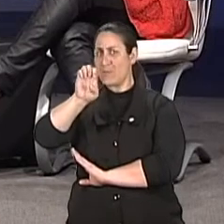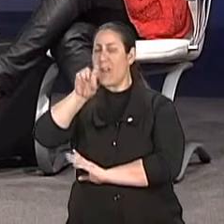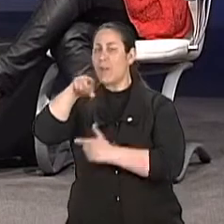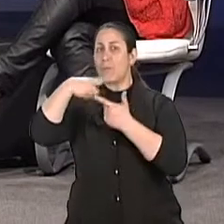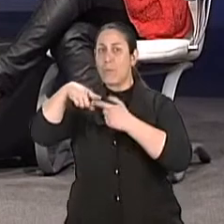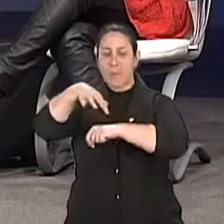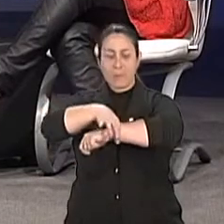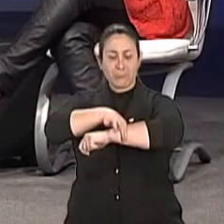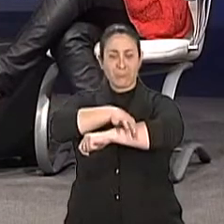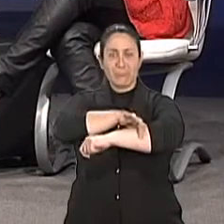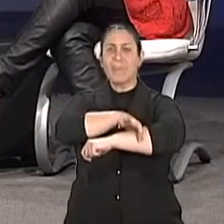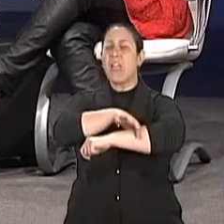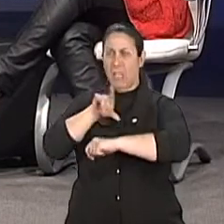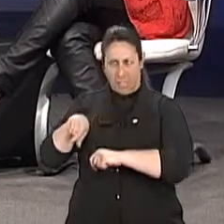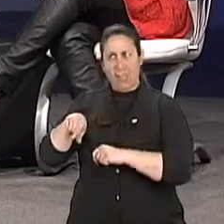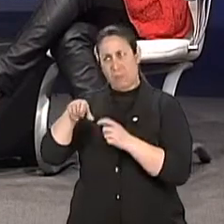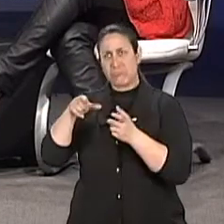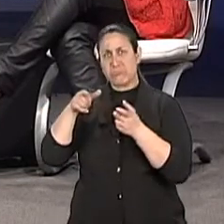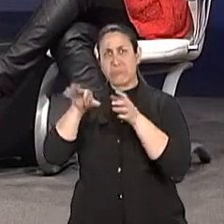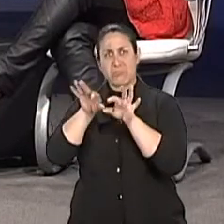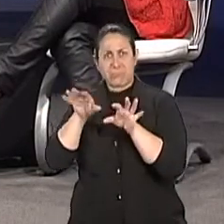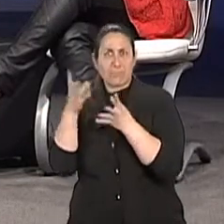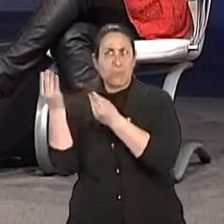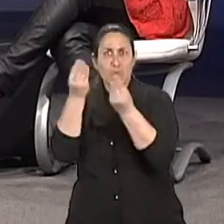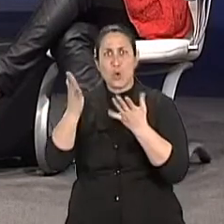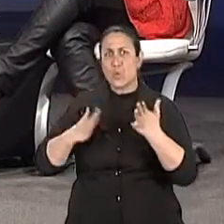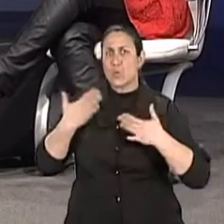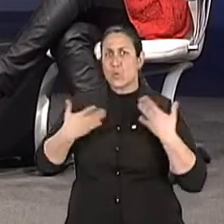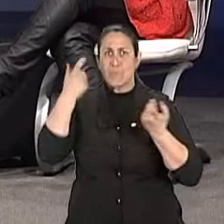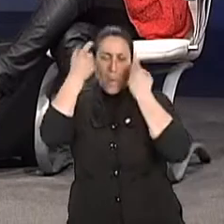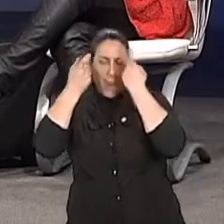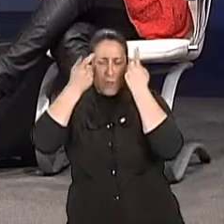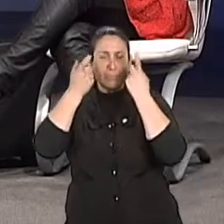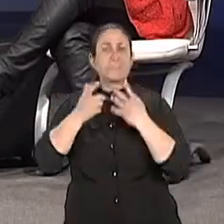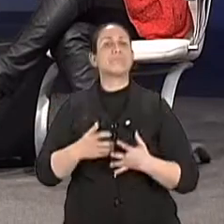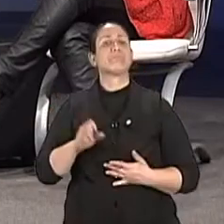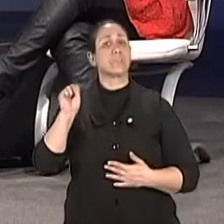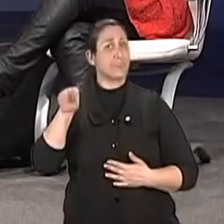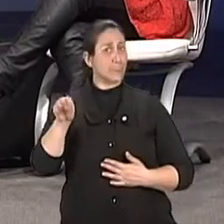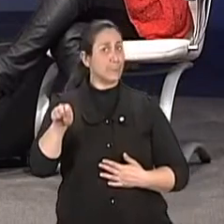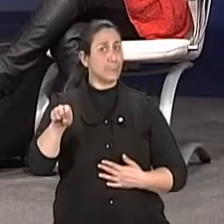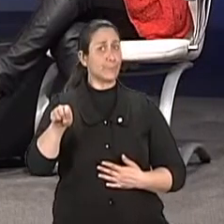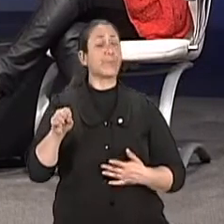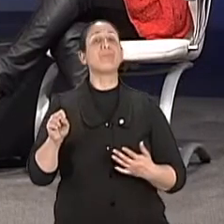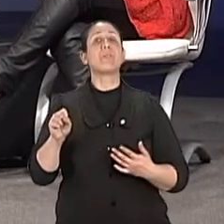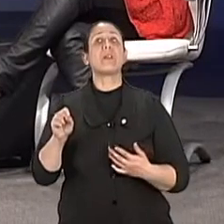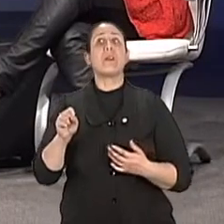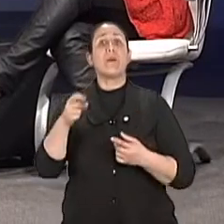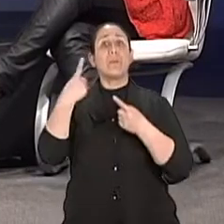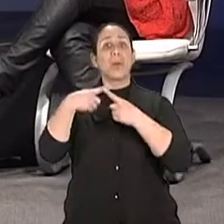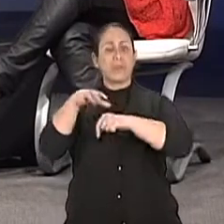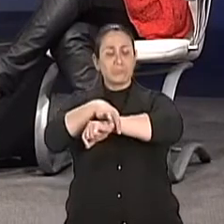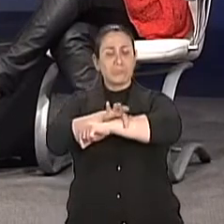com porose. E porose nos remete assim a pensar em fragilidade, que realmente é. Então, o